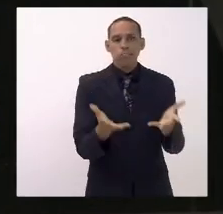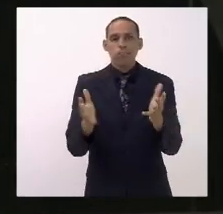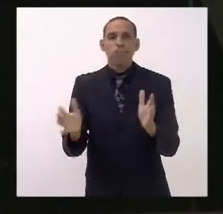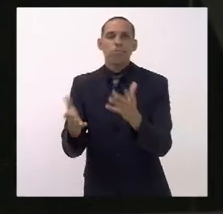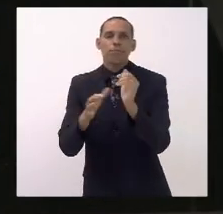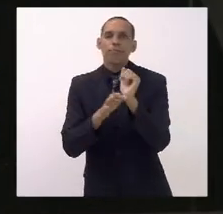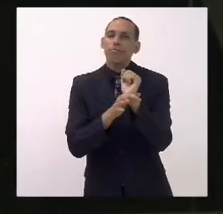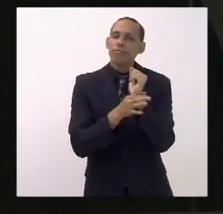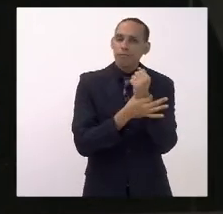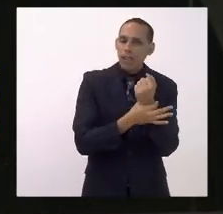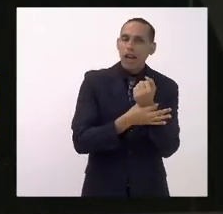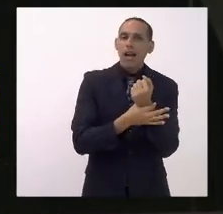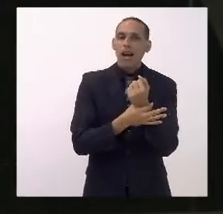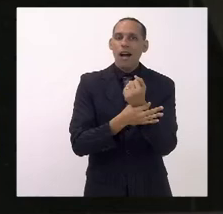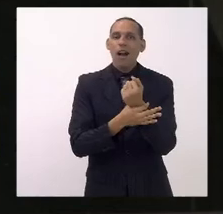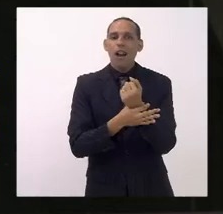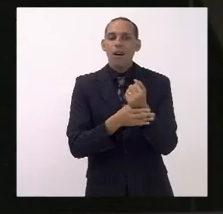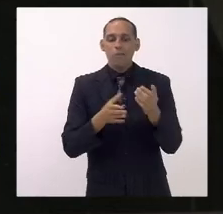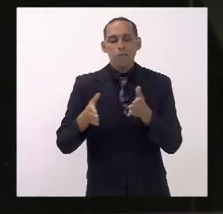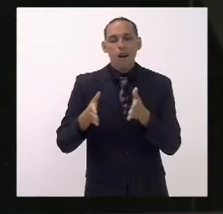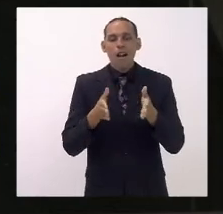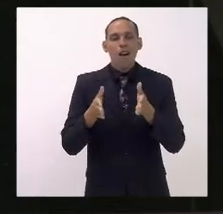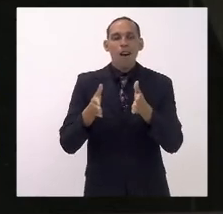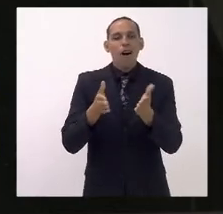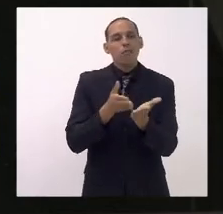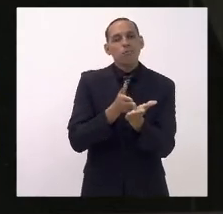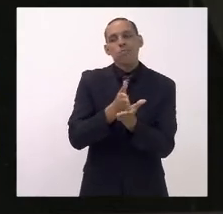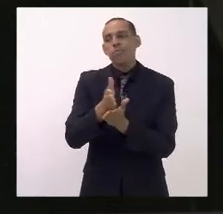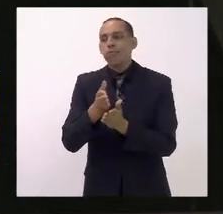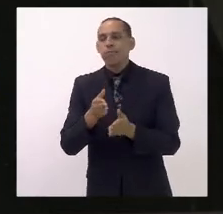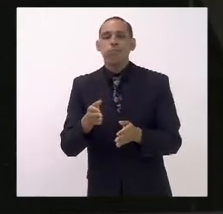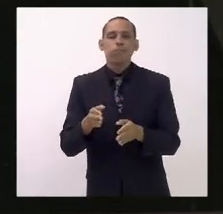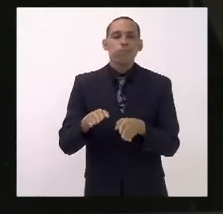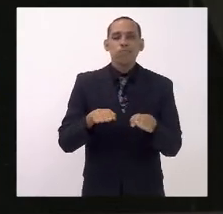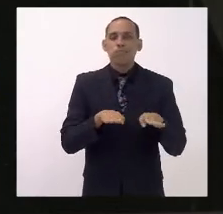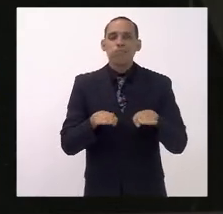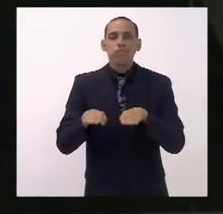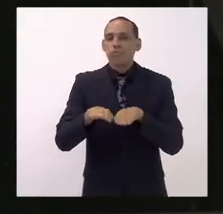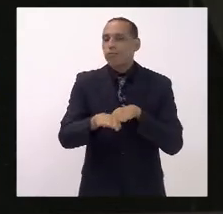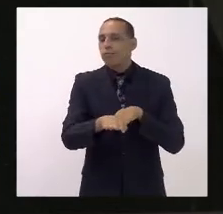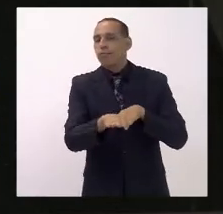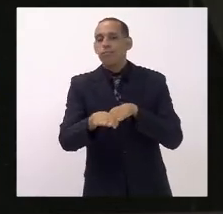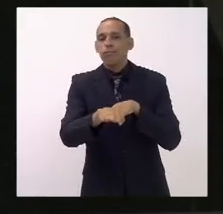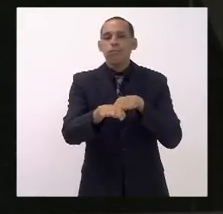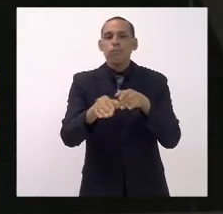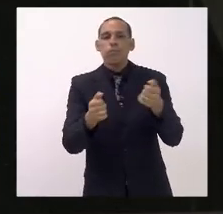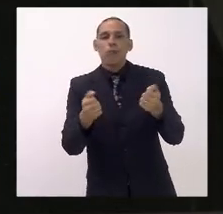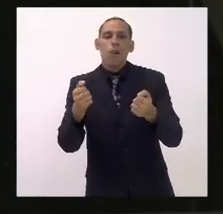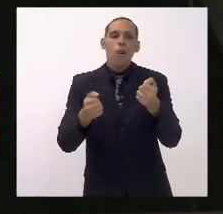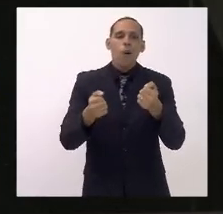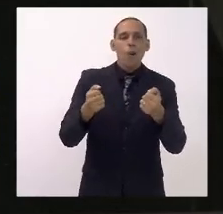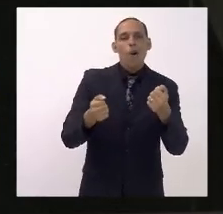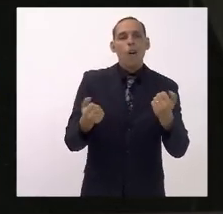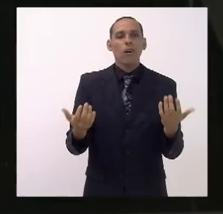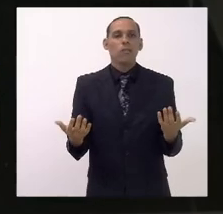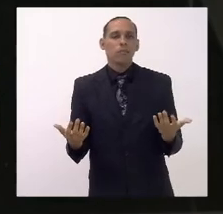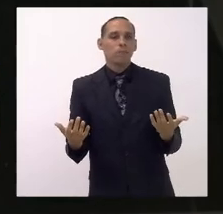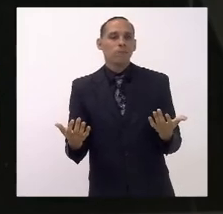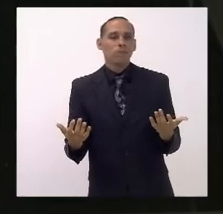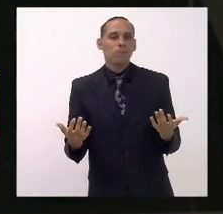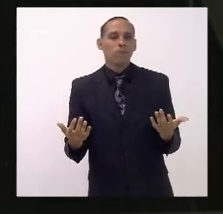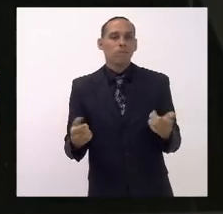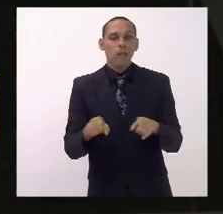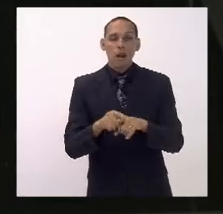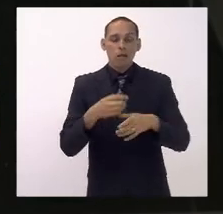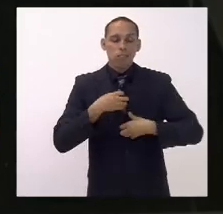no trânsito, não é? Com fundamento em valores de civilidade, de